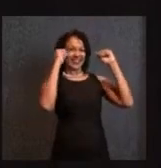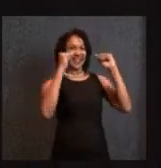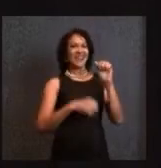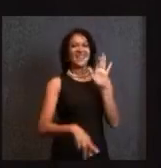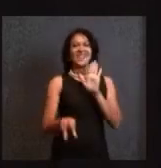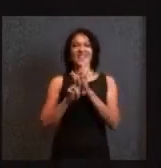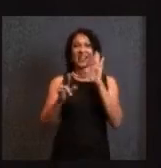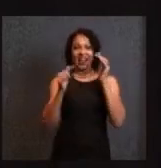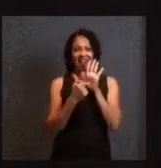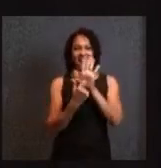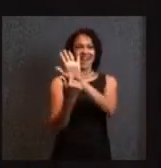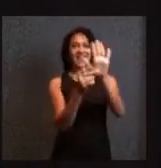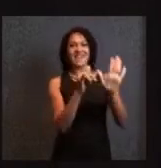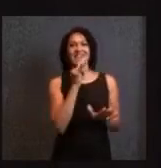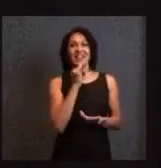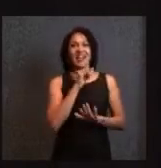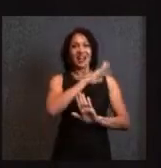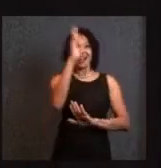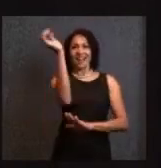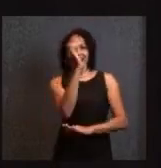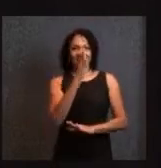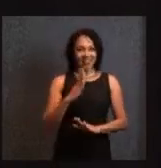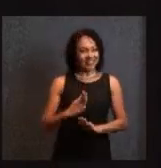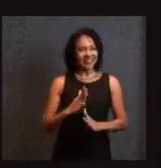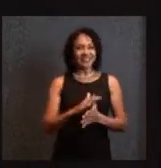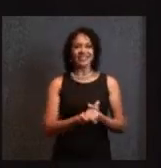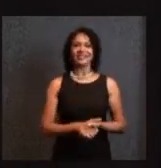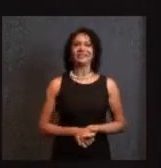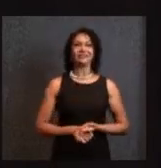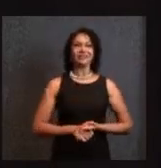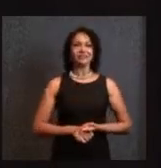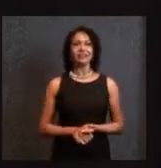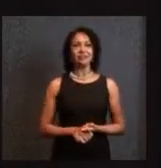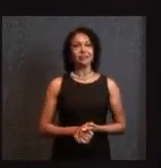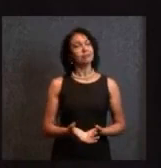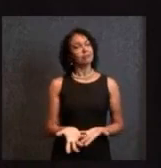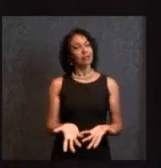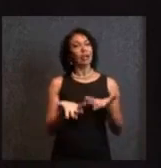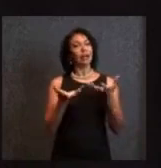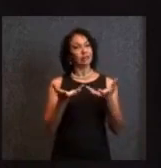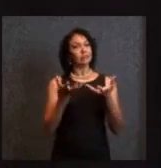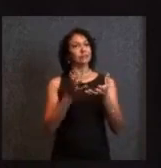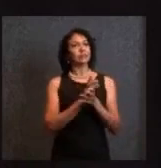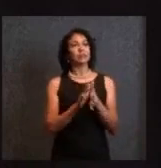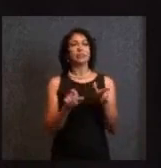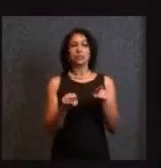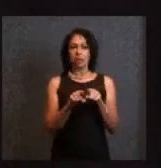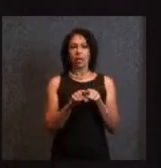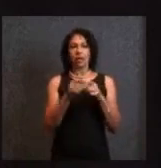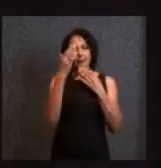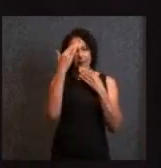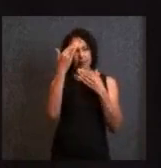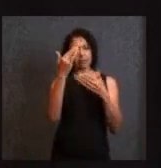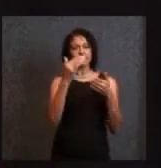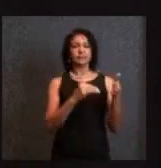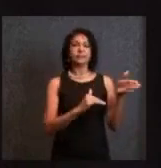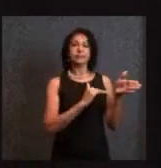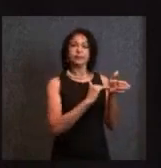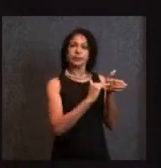para o Brasil inteiro. Quero, na pessoa da secretária Nassi,